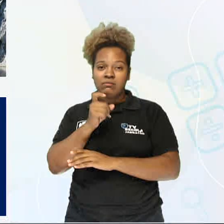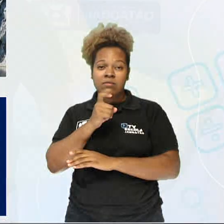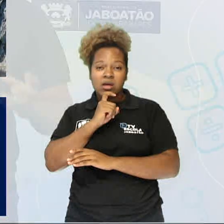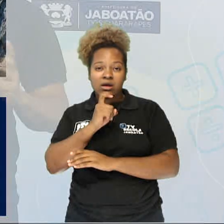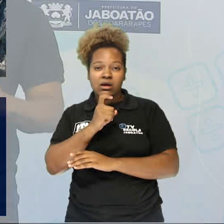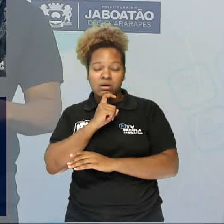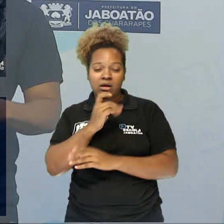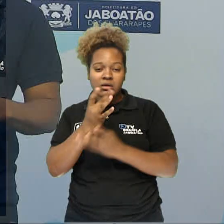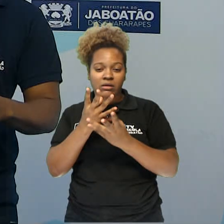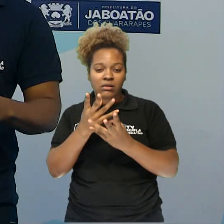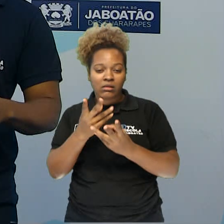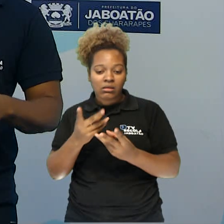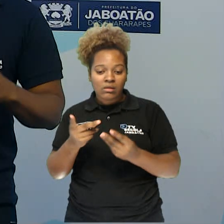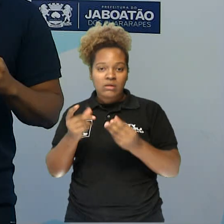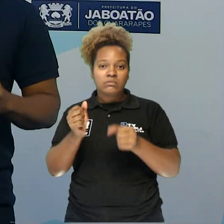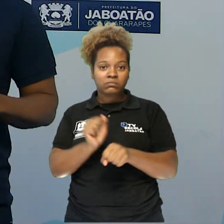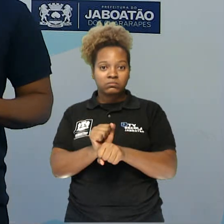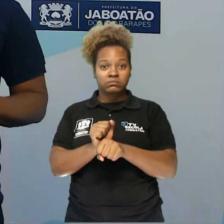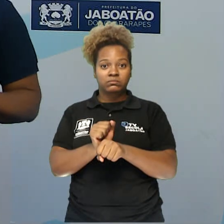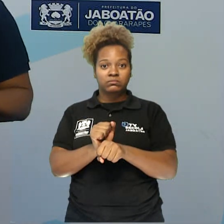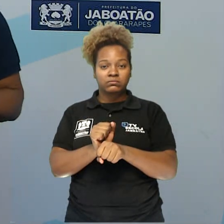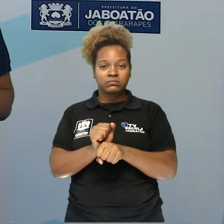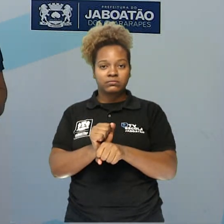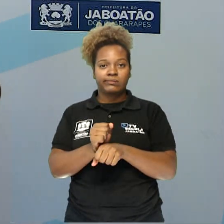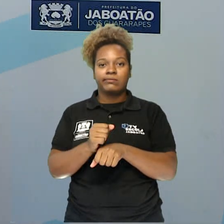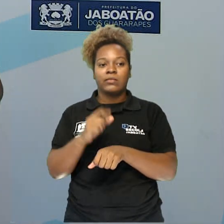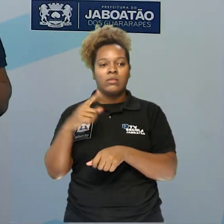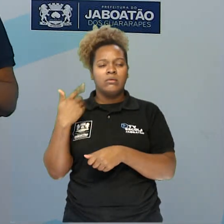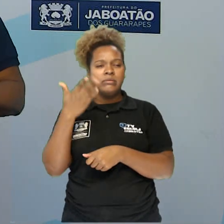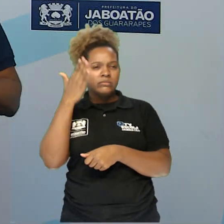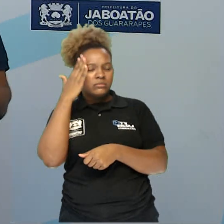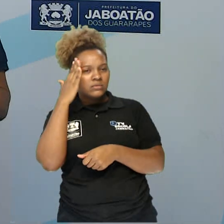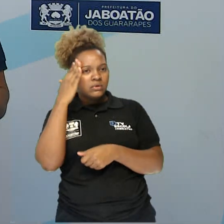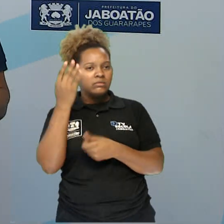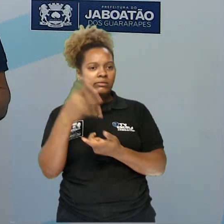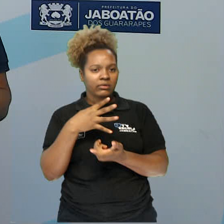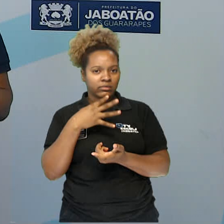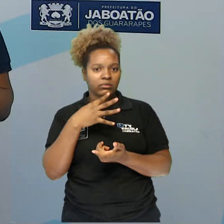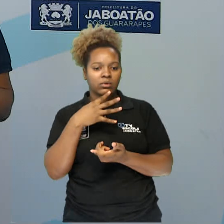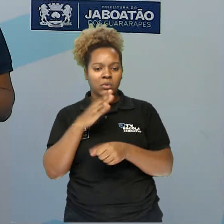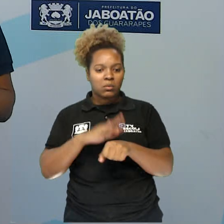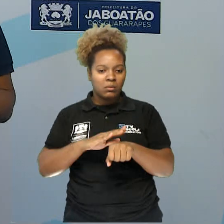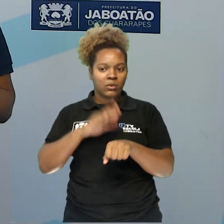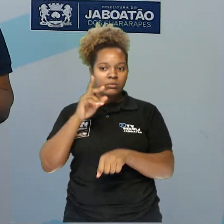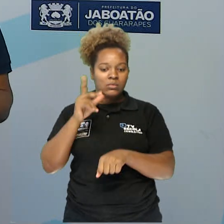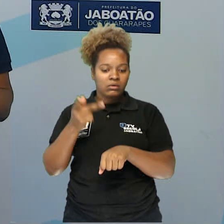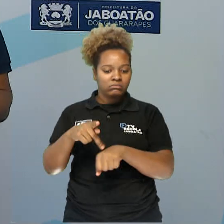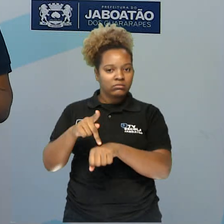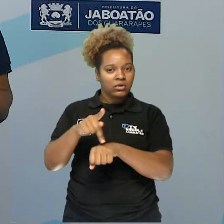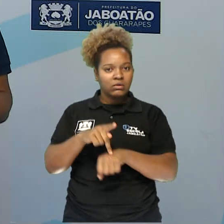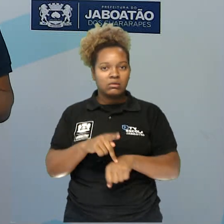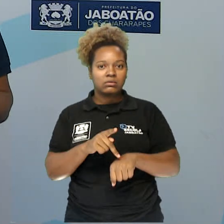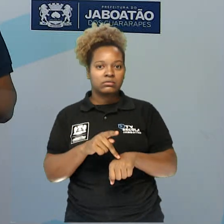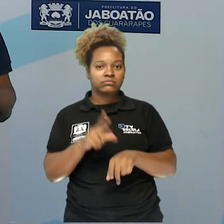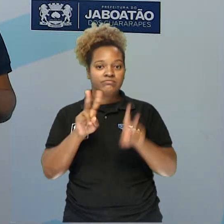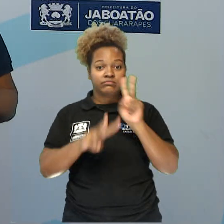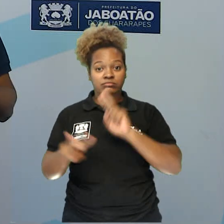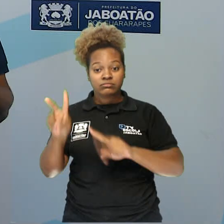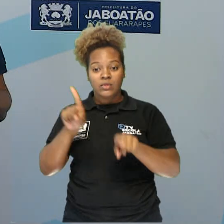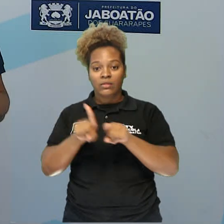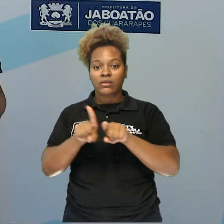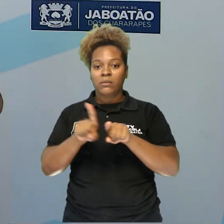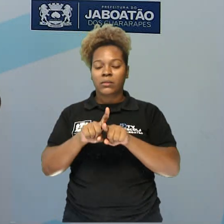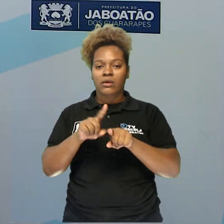Terra, ok? Para nós entendermos, conhecermos um pouco mais as rochas, vamos ver também